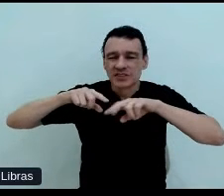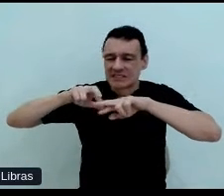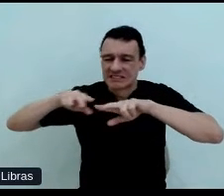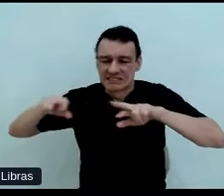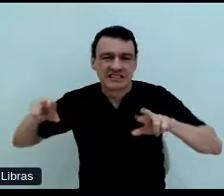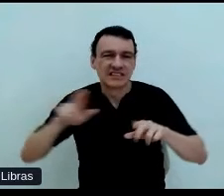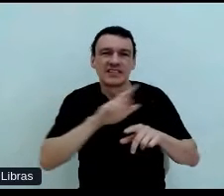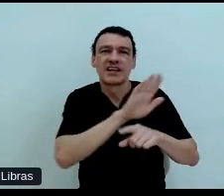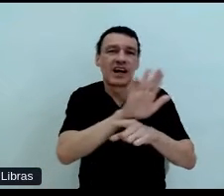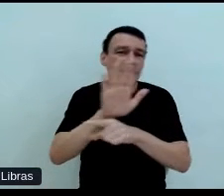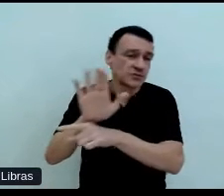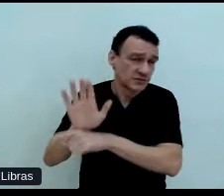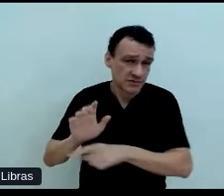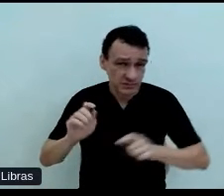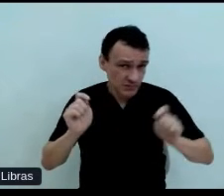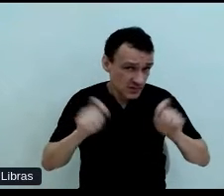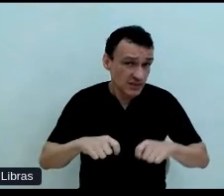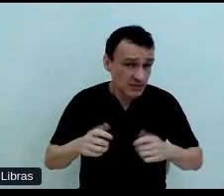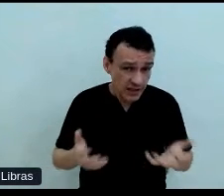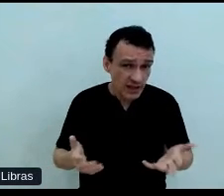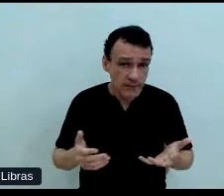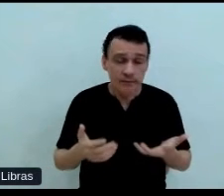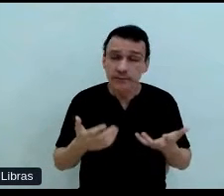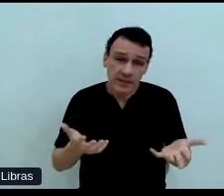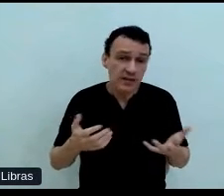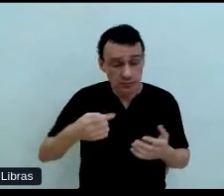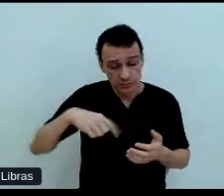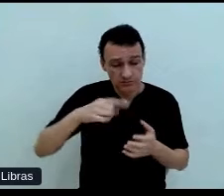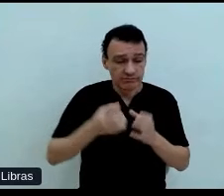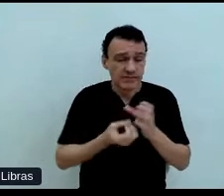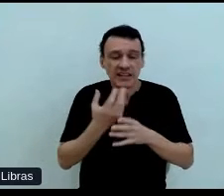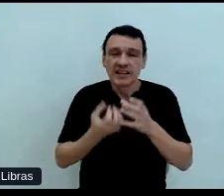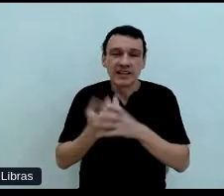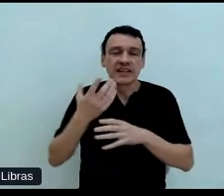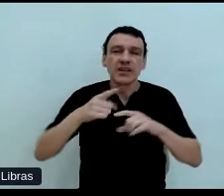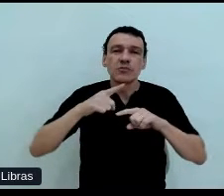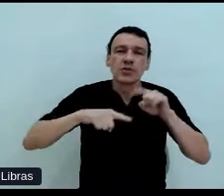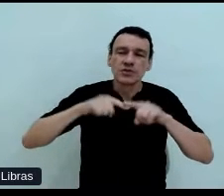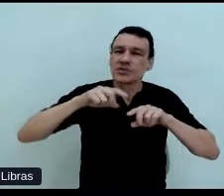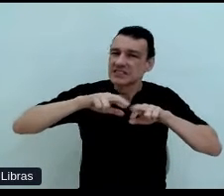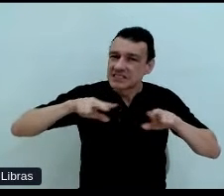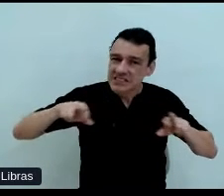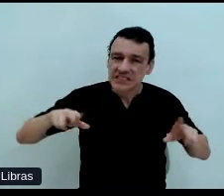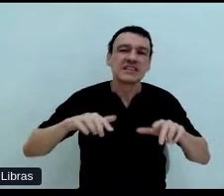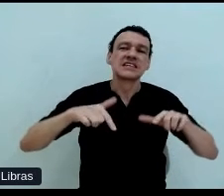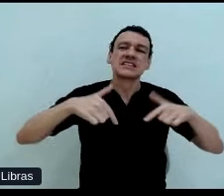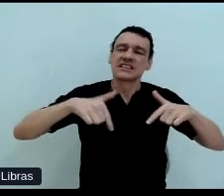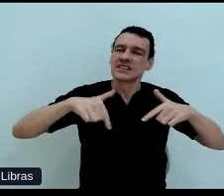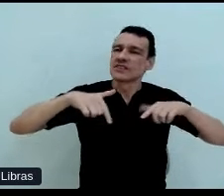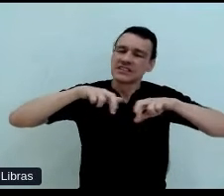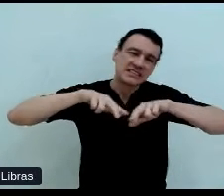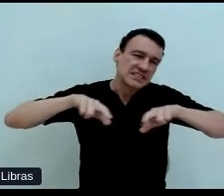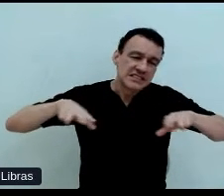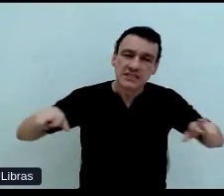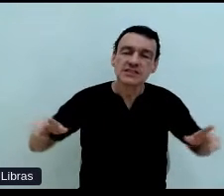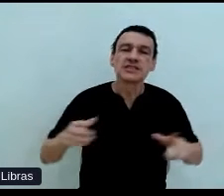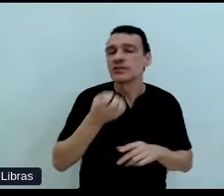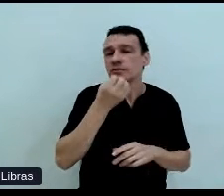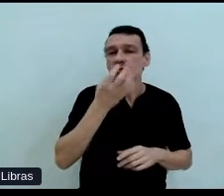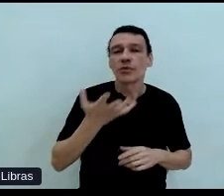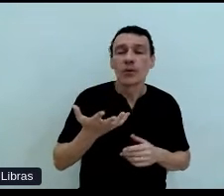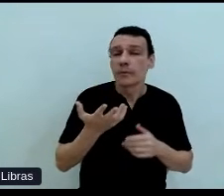a gente traz uma riqueza enorme de produtos, serviços e de formas que nós